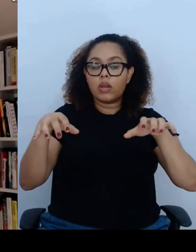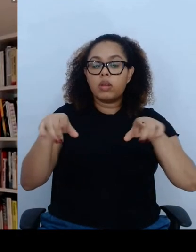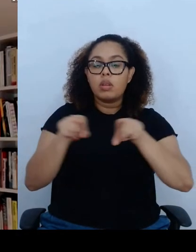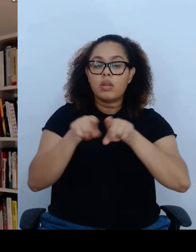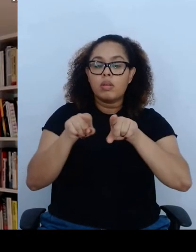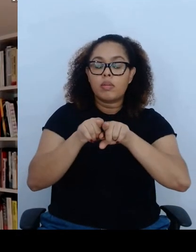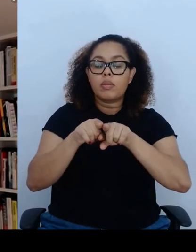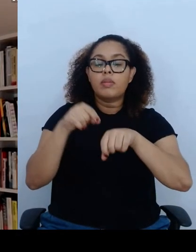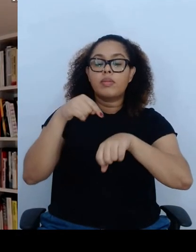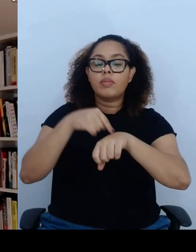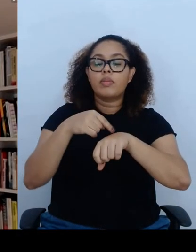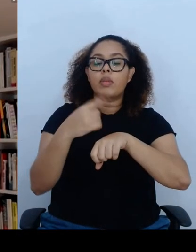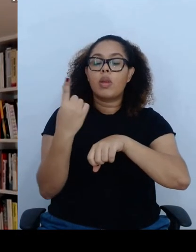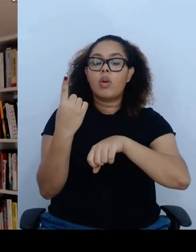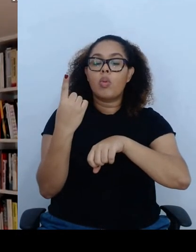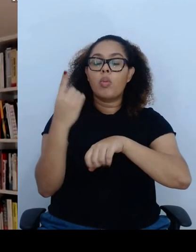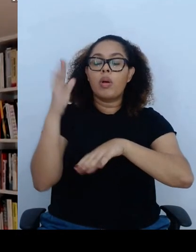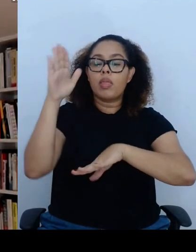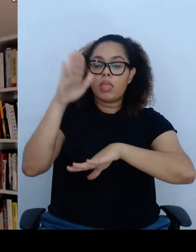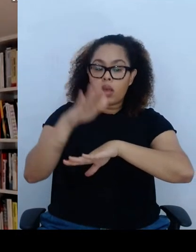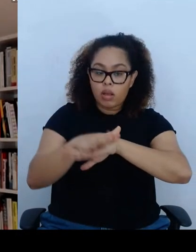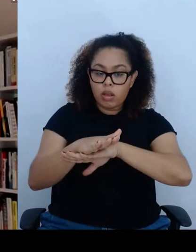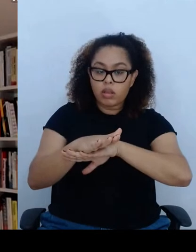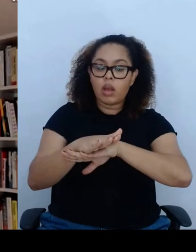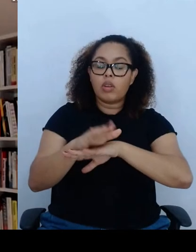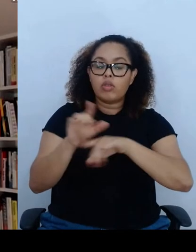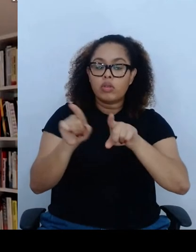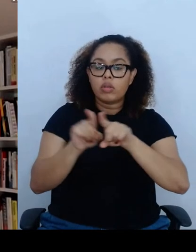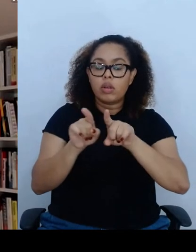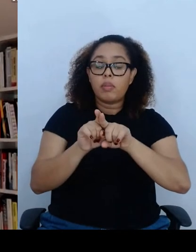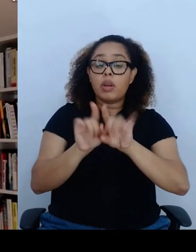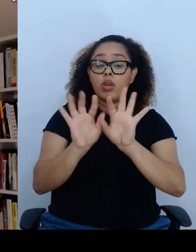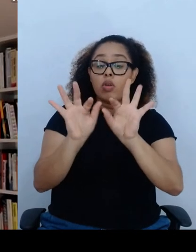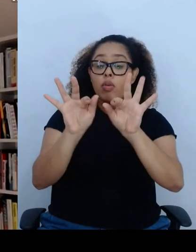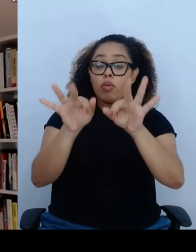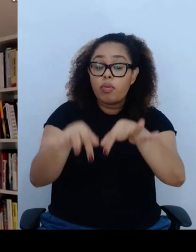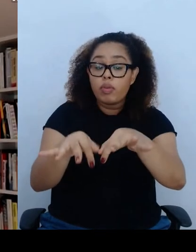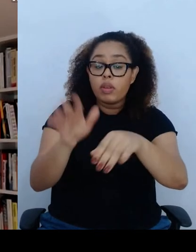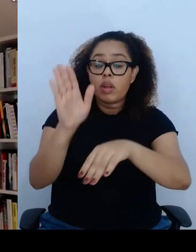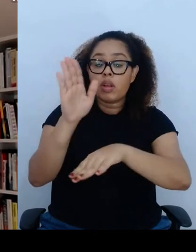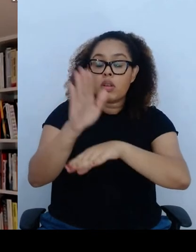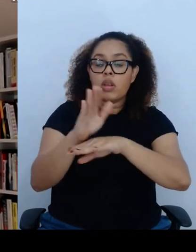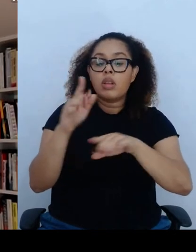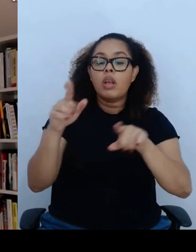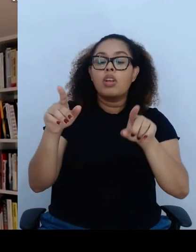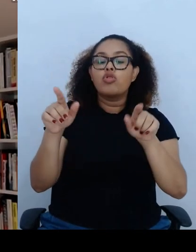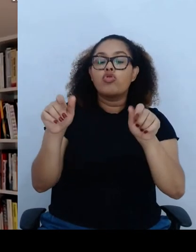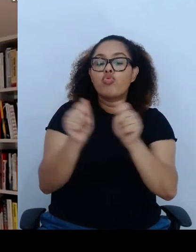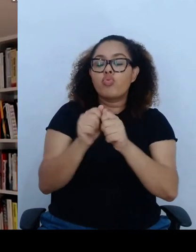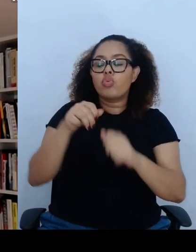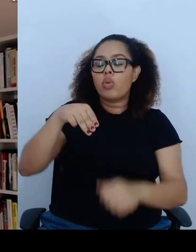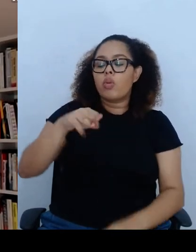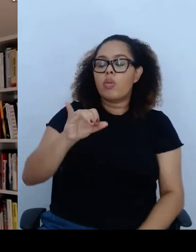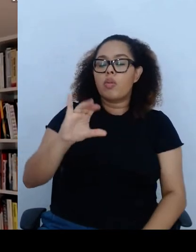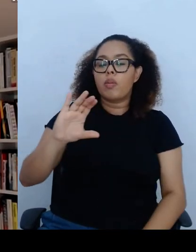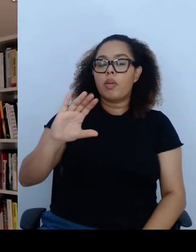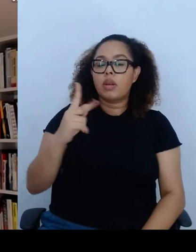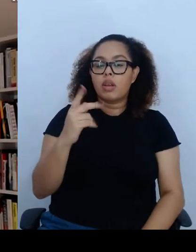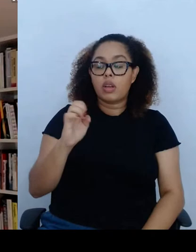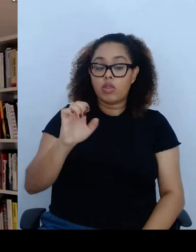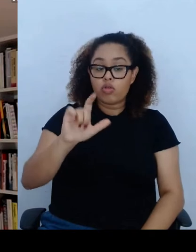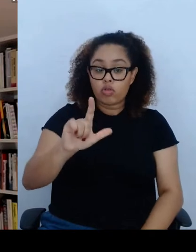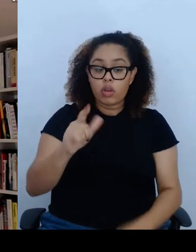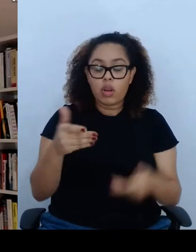por fim no final da tarde uma conversa com o Michael PPA como de costume eu quero falar